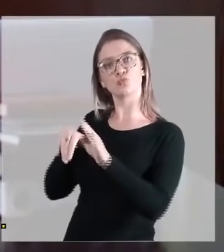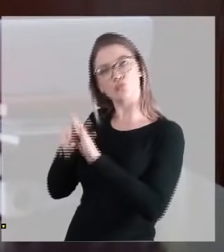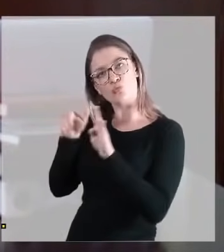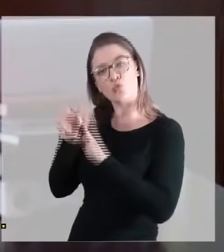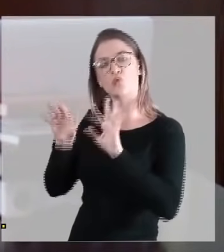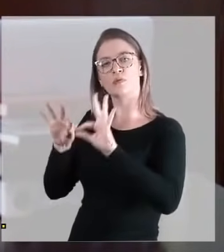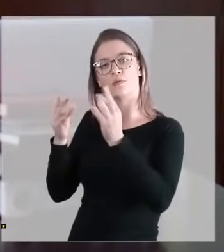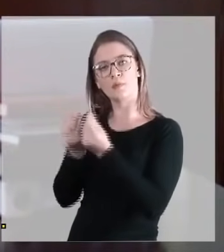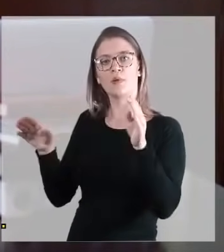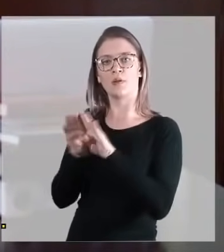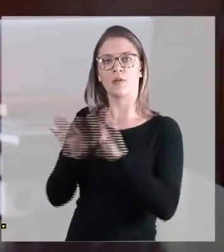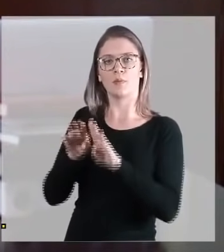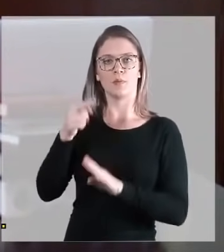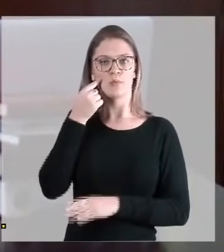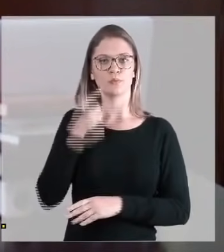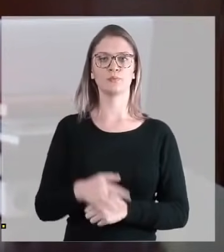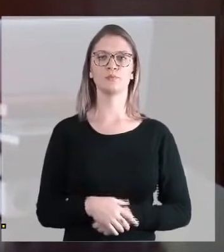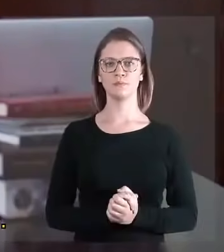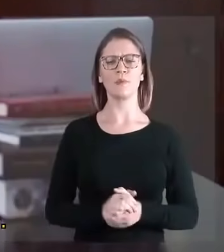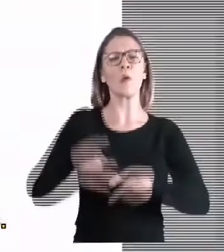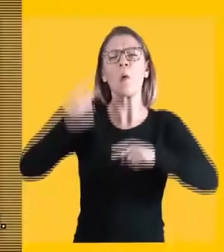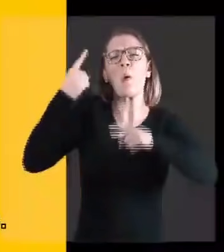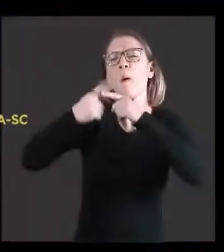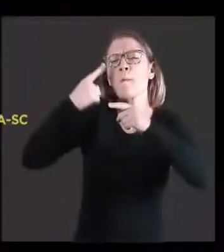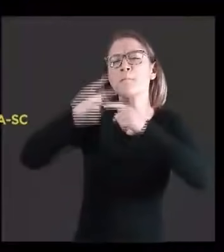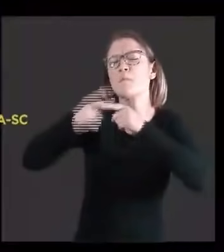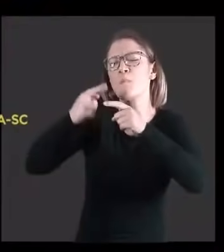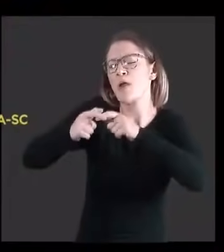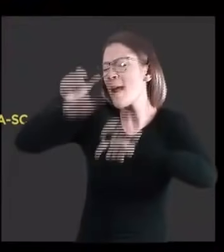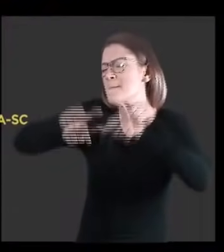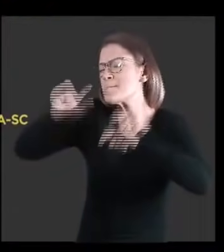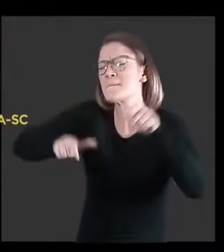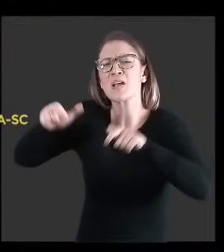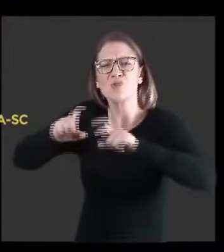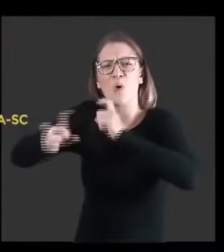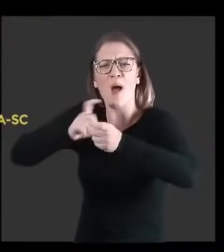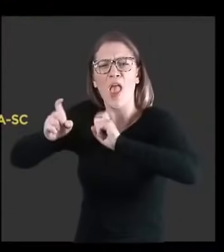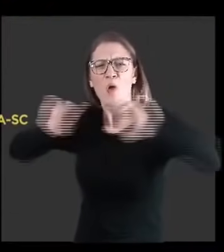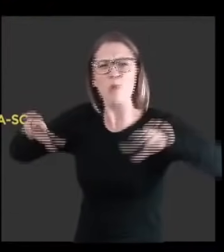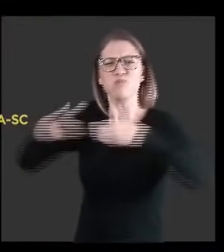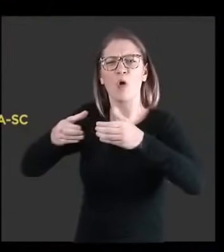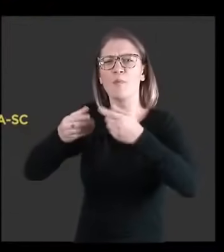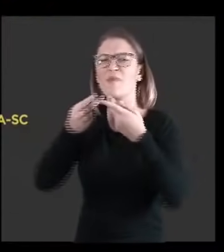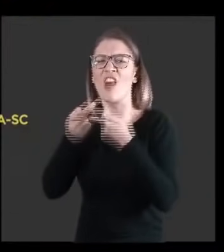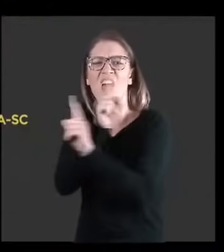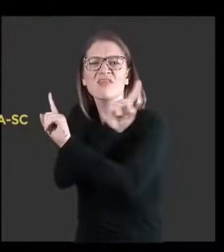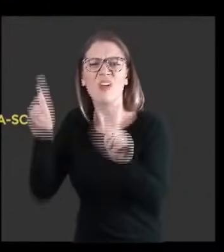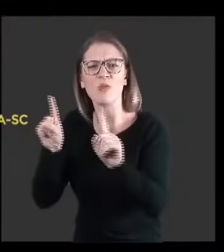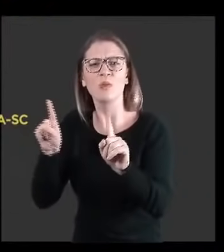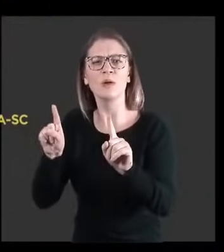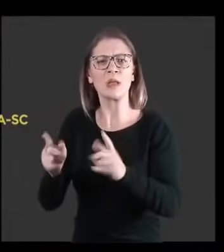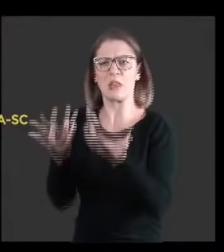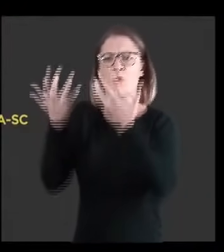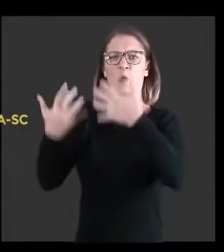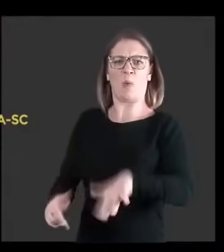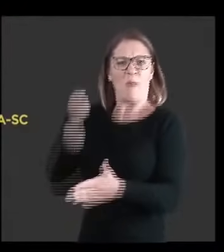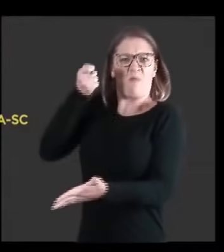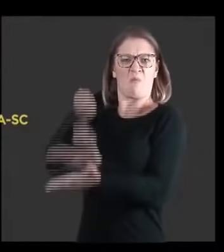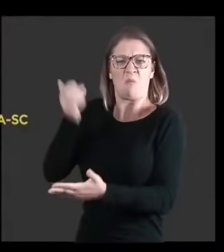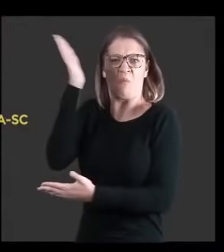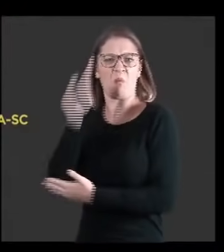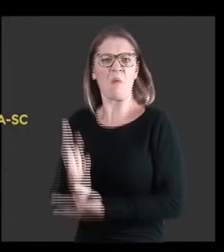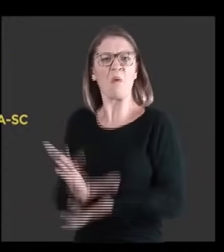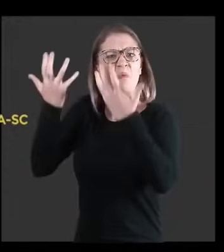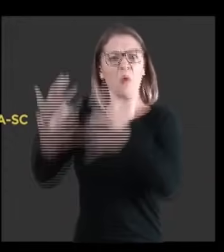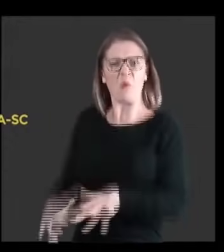ou mesmo as posições e convicções dos seus próprios pais. Por que tanta gente está se reunindo para dizer que não quer participar